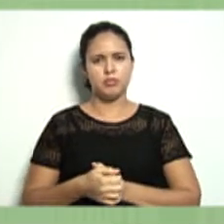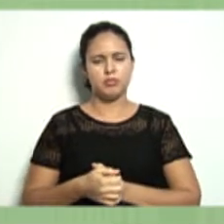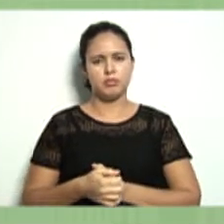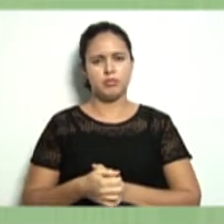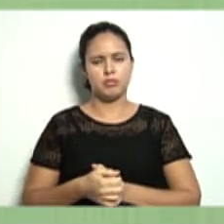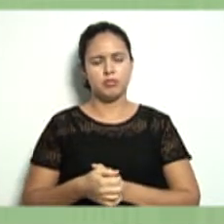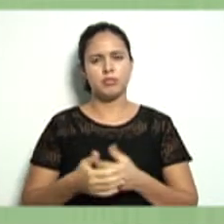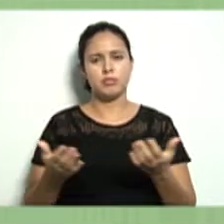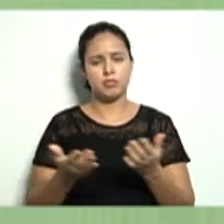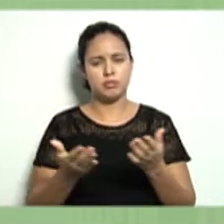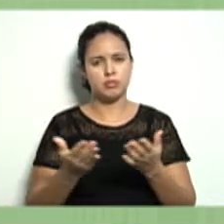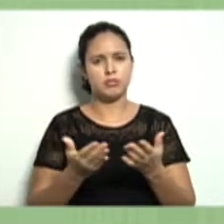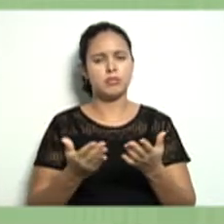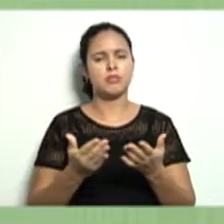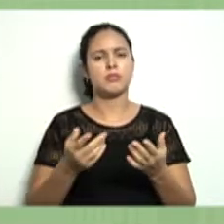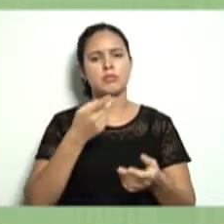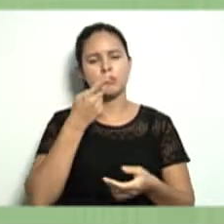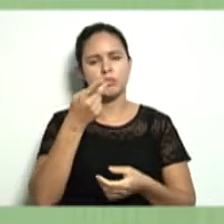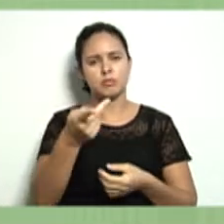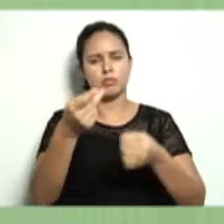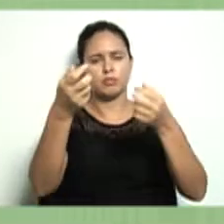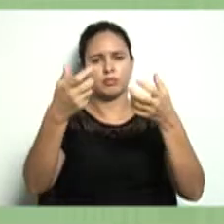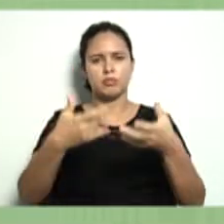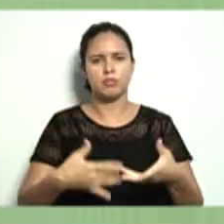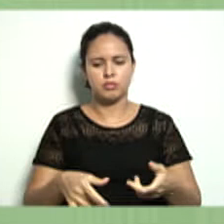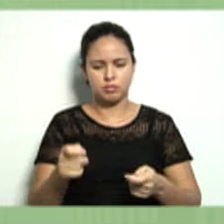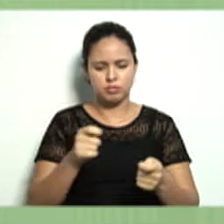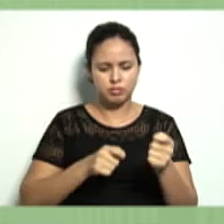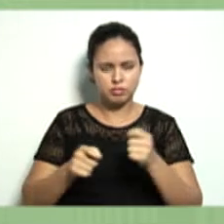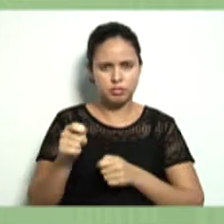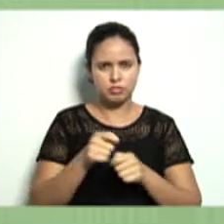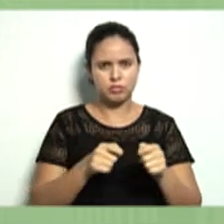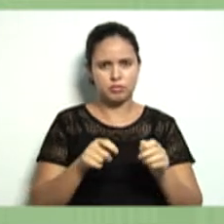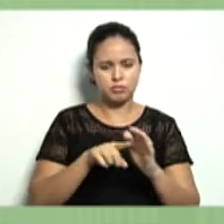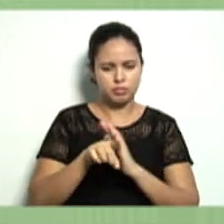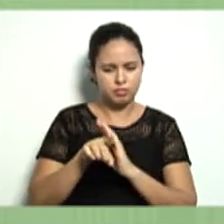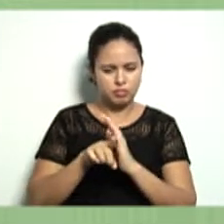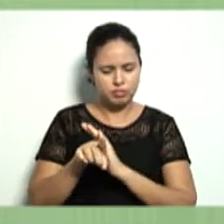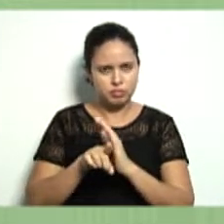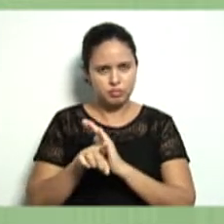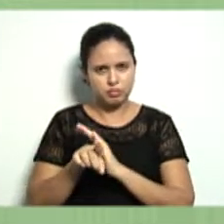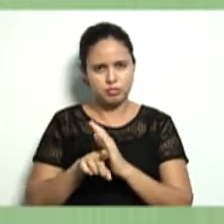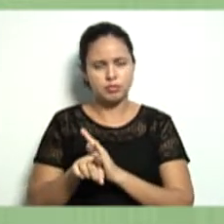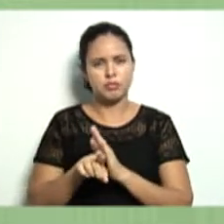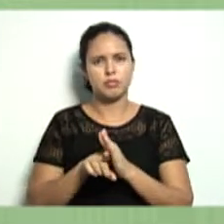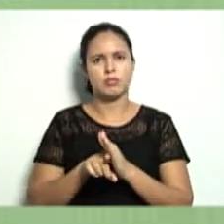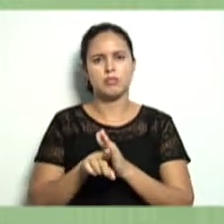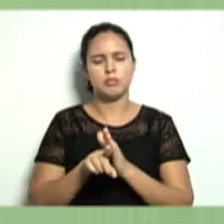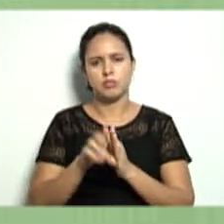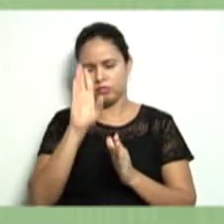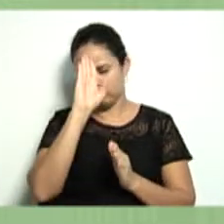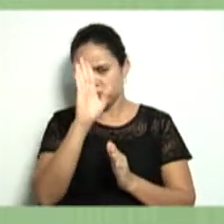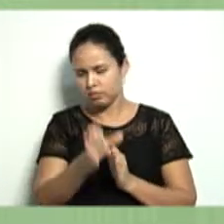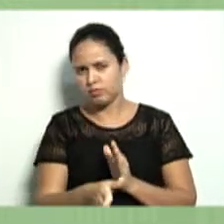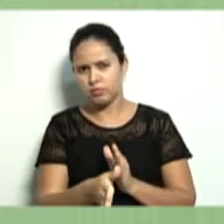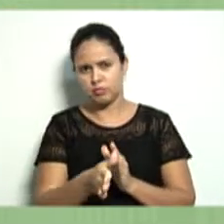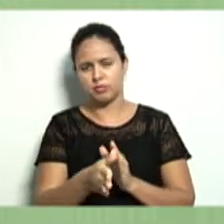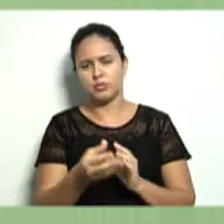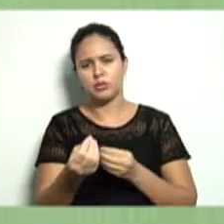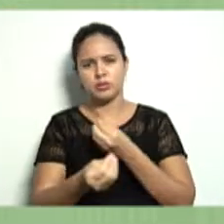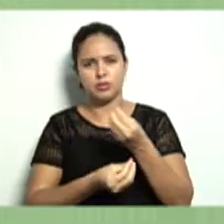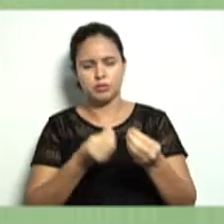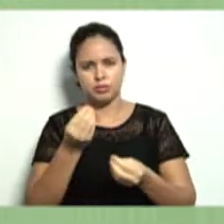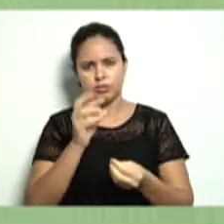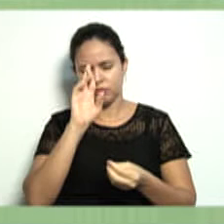Falando aqui em relação ao controle ainda, nós precisamos fazer a verificação do alinhamento da atuação da